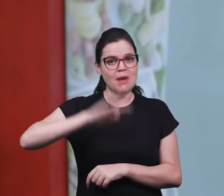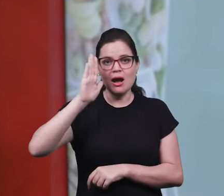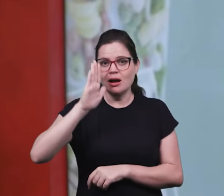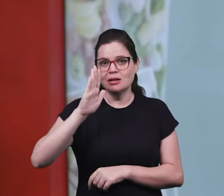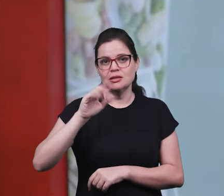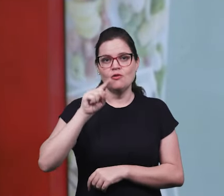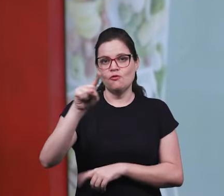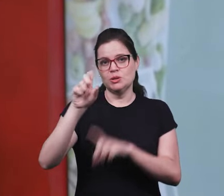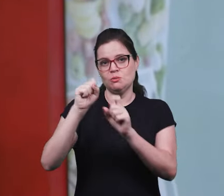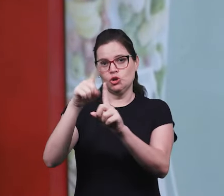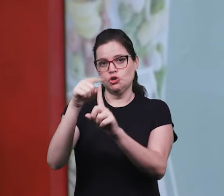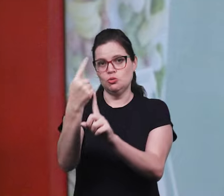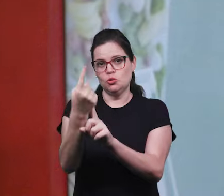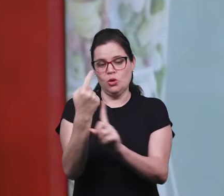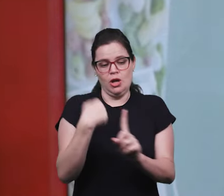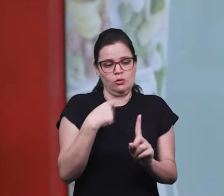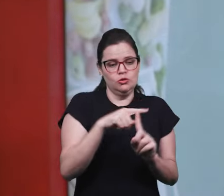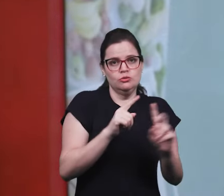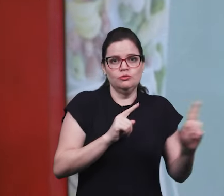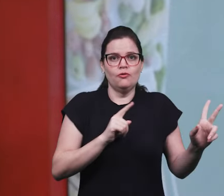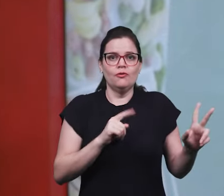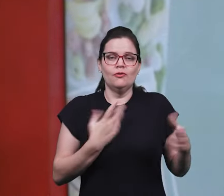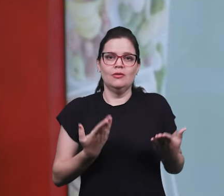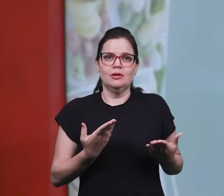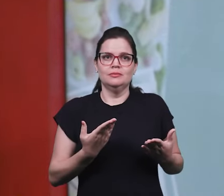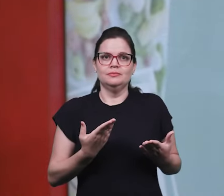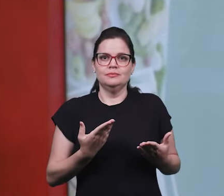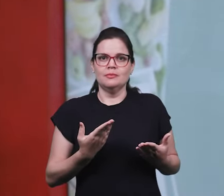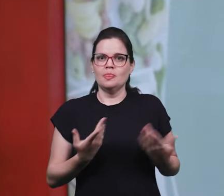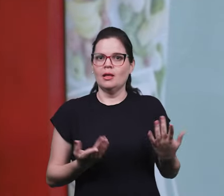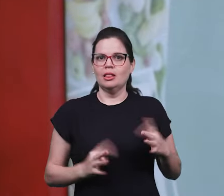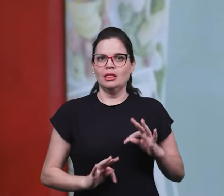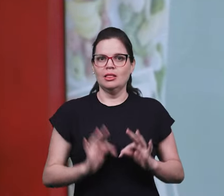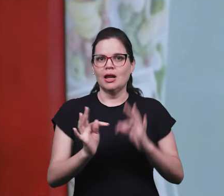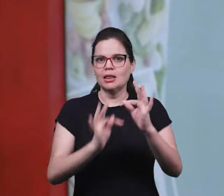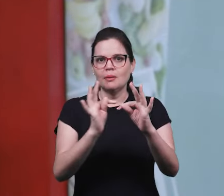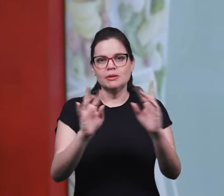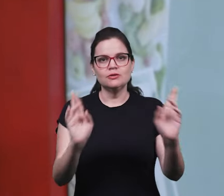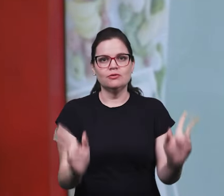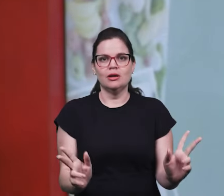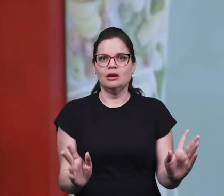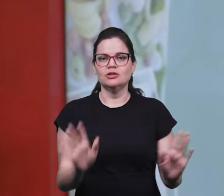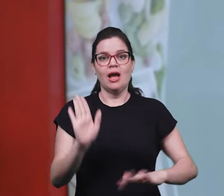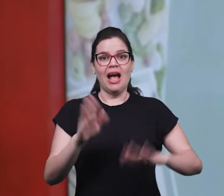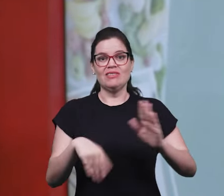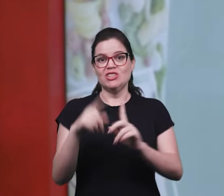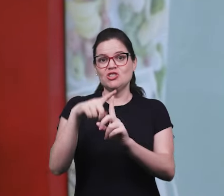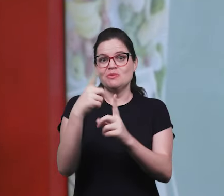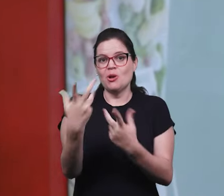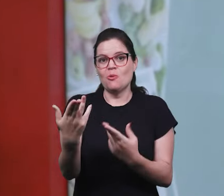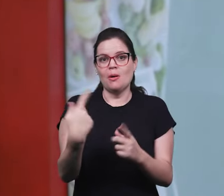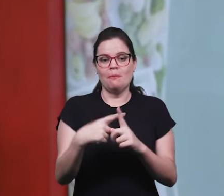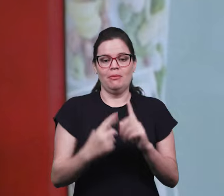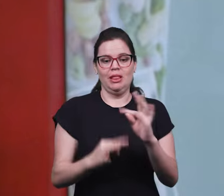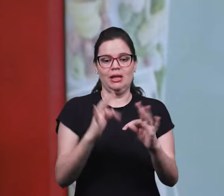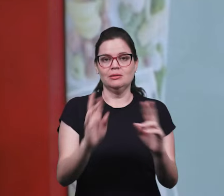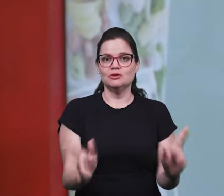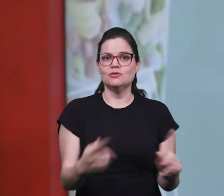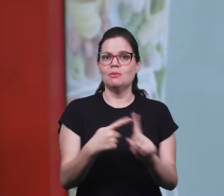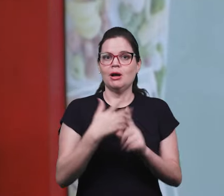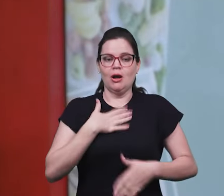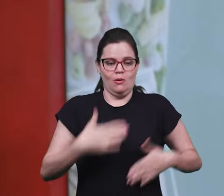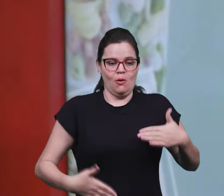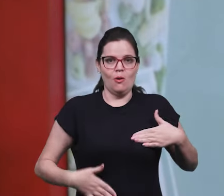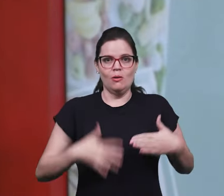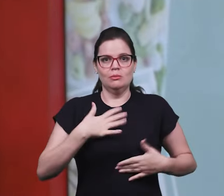tipo e às vezes até ess é a mesma doença mas o tratamento proposto é diferente e nossa individualidade também bioquímica cada